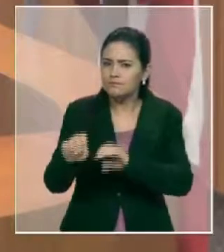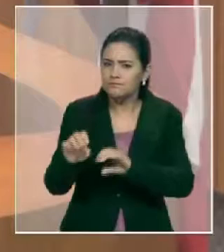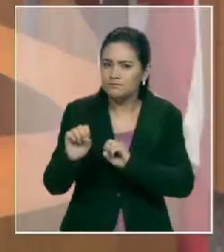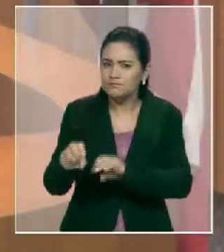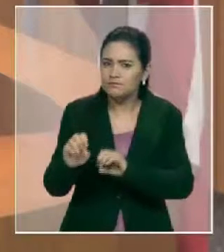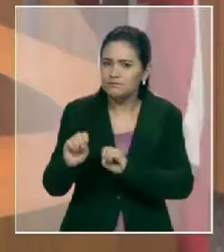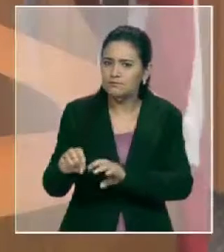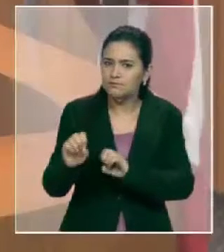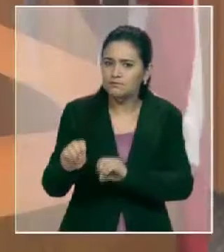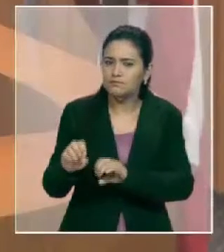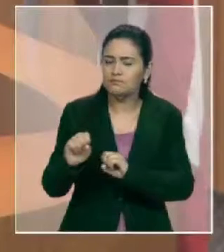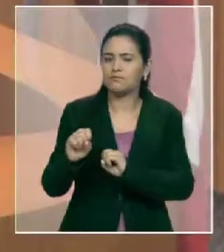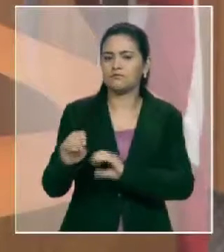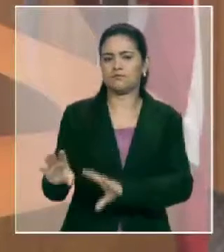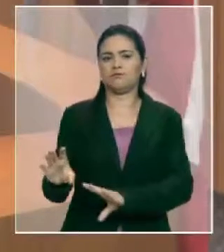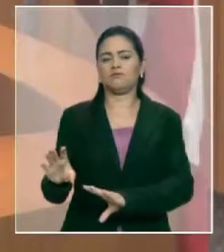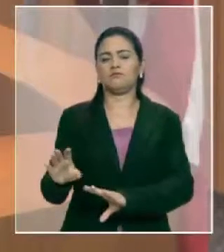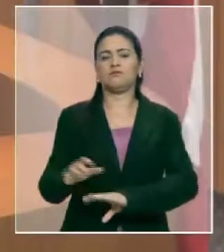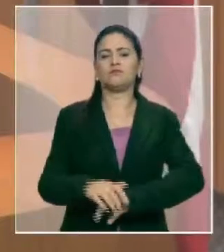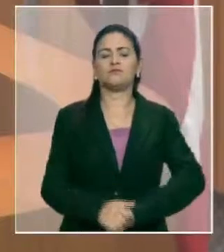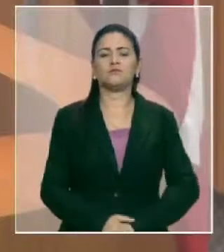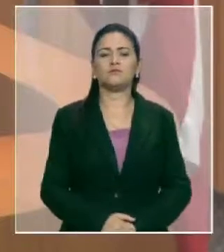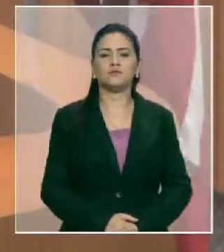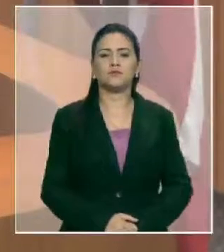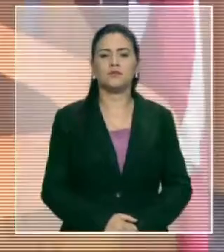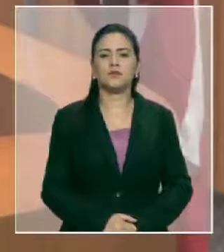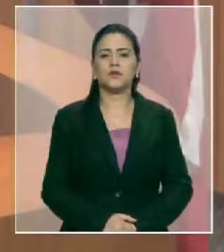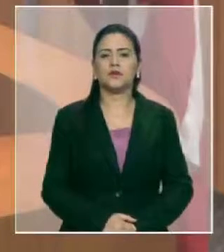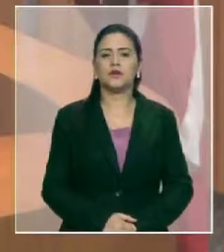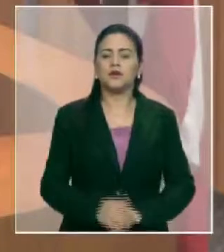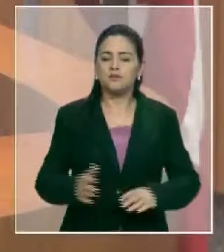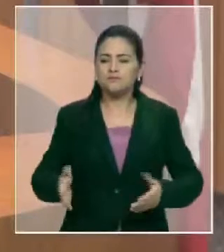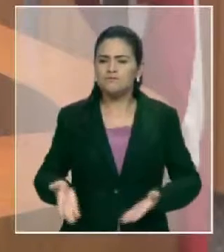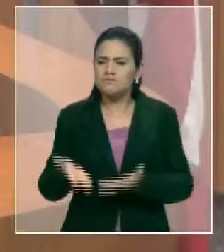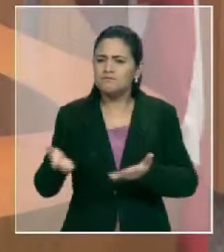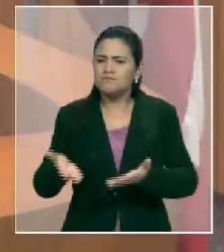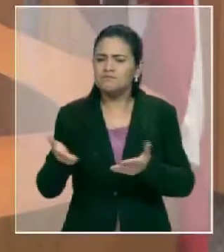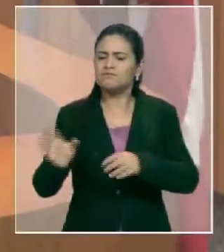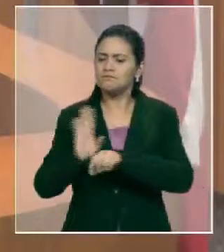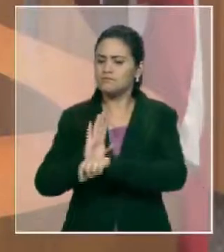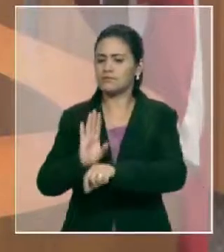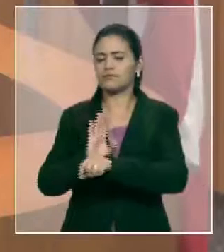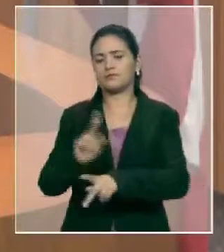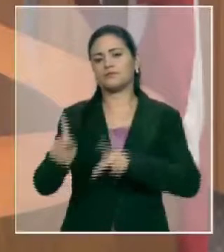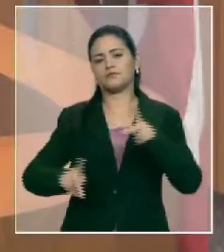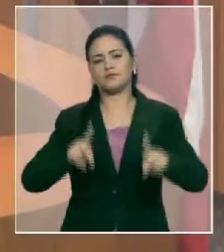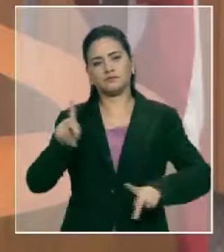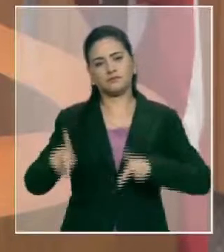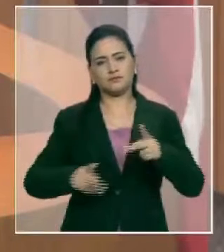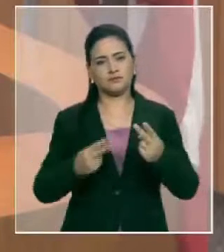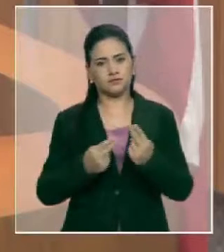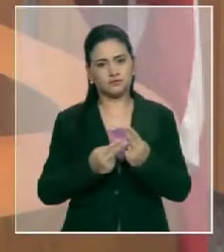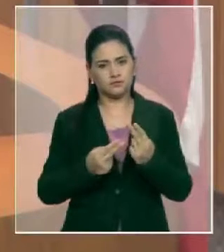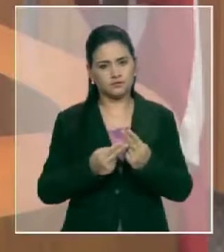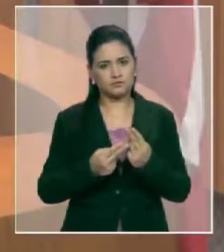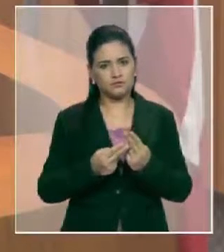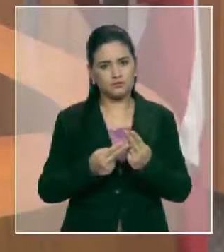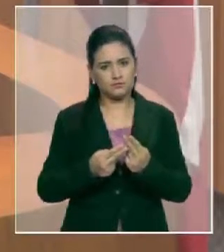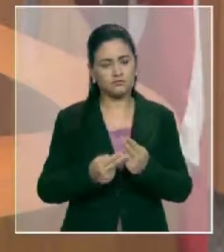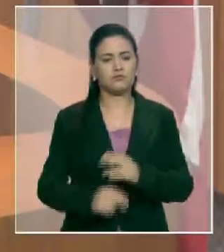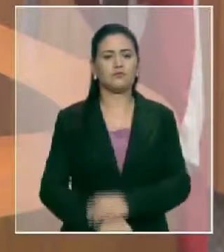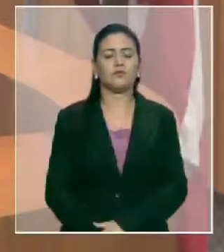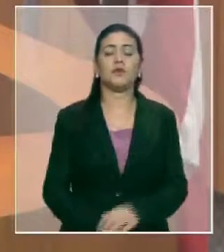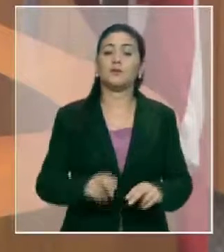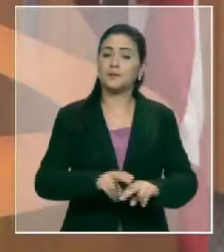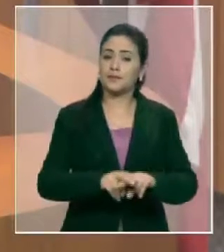instrumentos para servir a população timonense. Por isso, faço esse registro, de